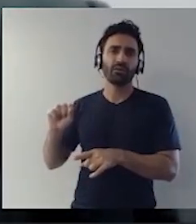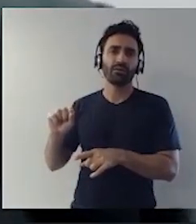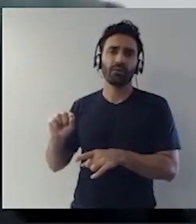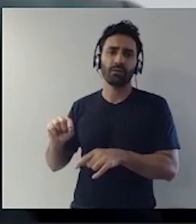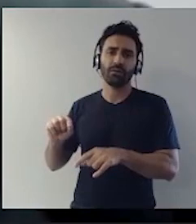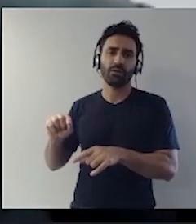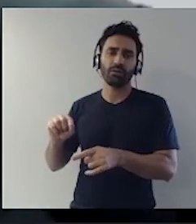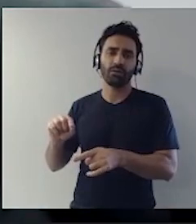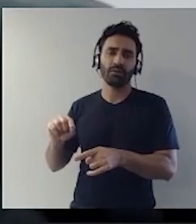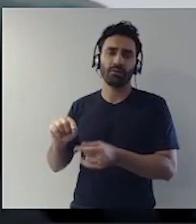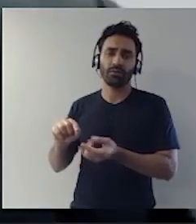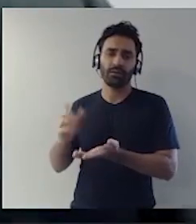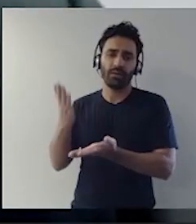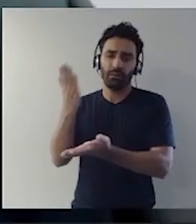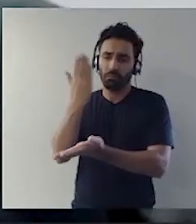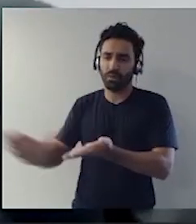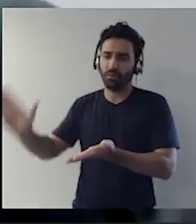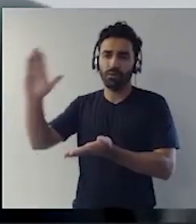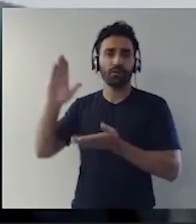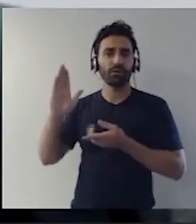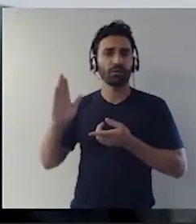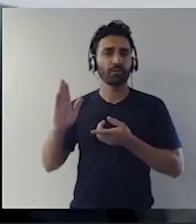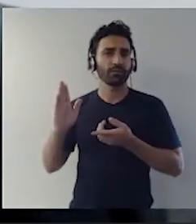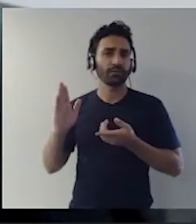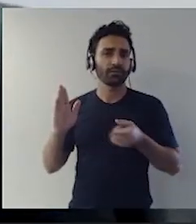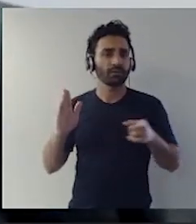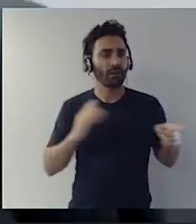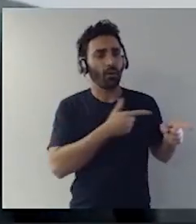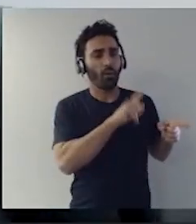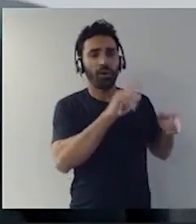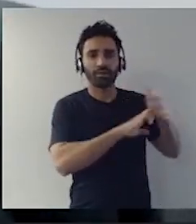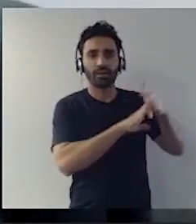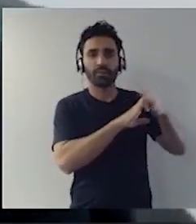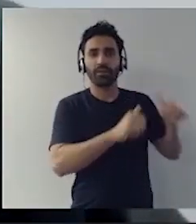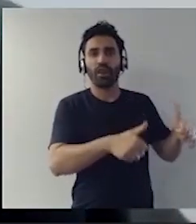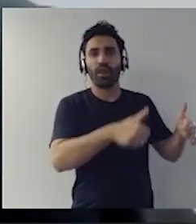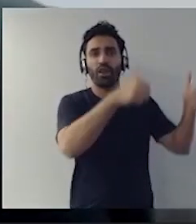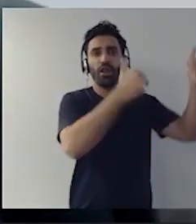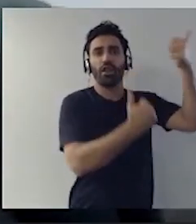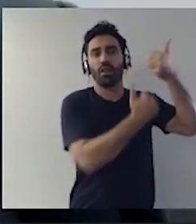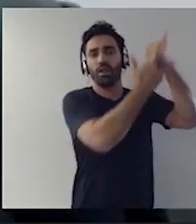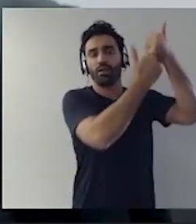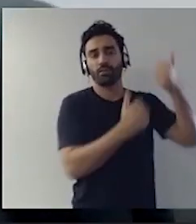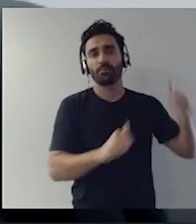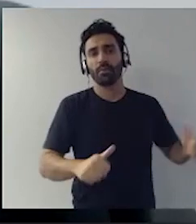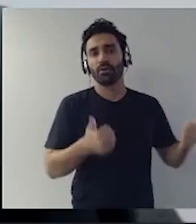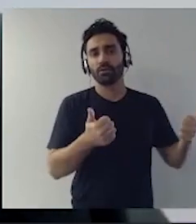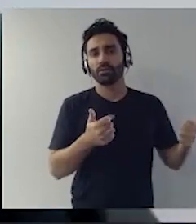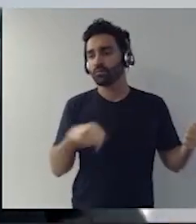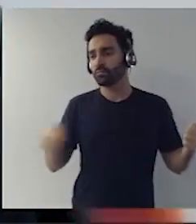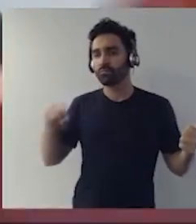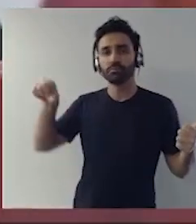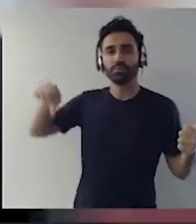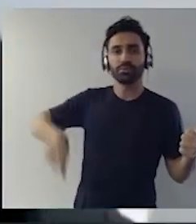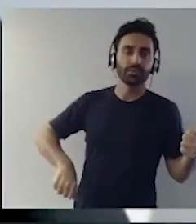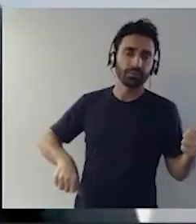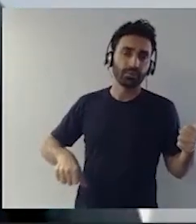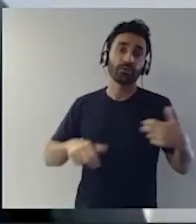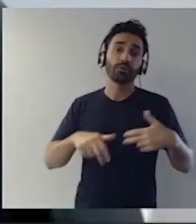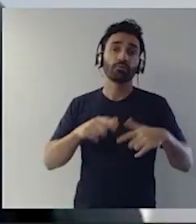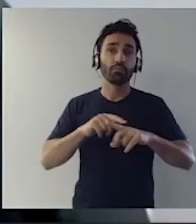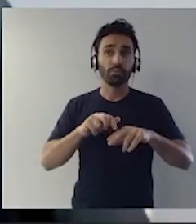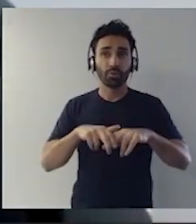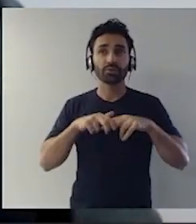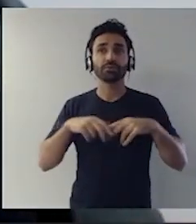para quem sobreviveu. Mas e a função social da empresa, onde fica? Então, nós temos que pensar sobre isso. Precisamos olhar para o direito,